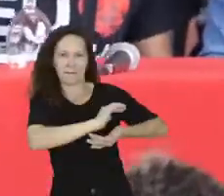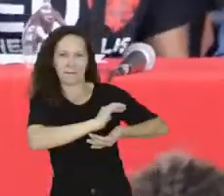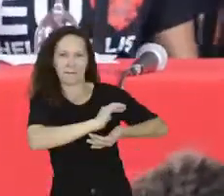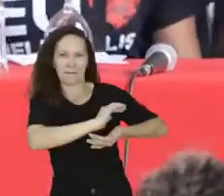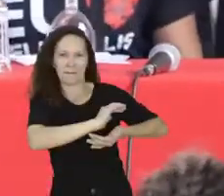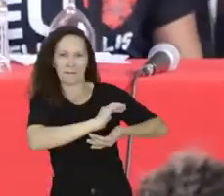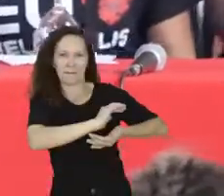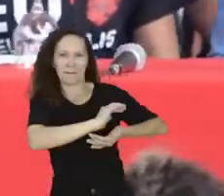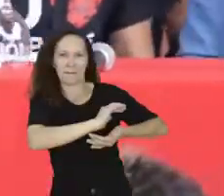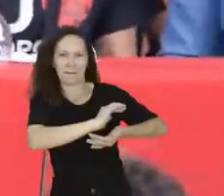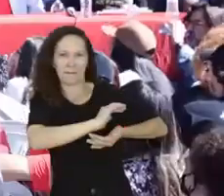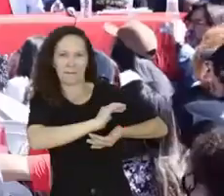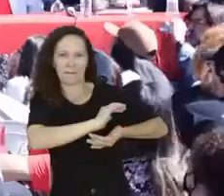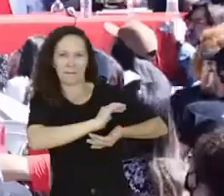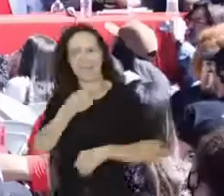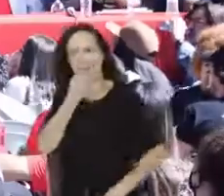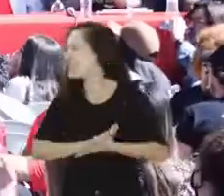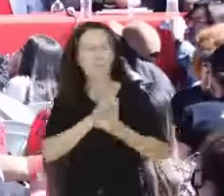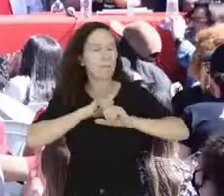bom.